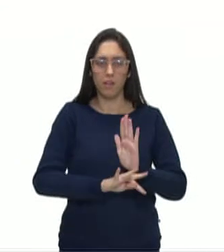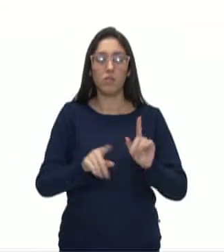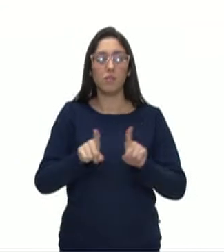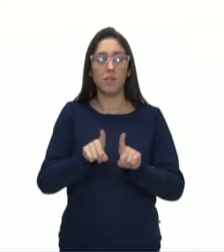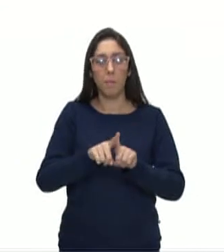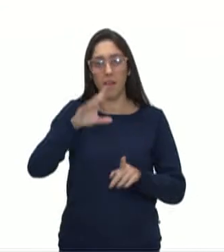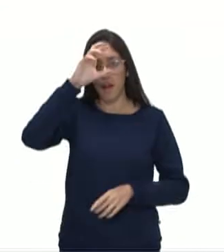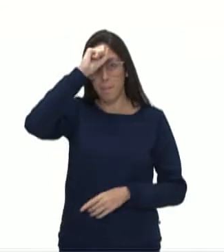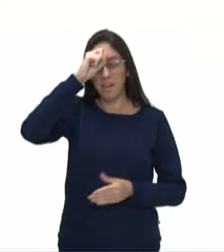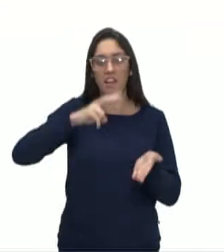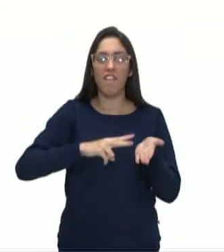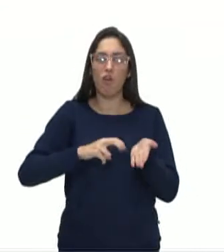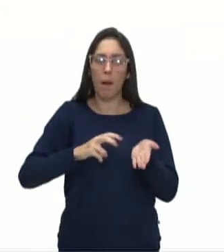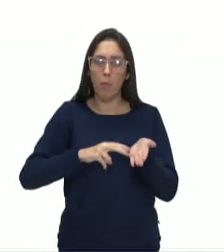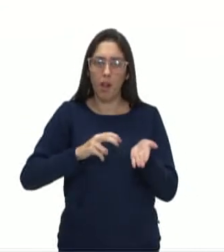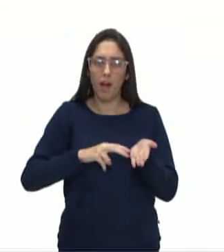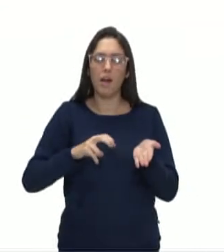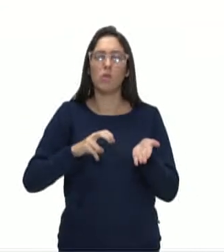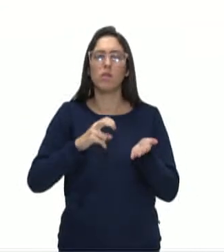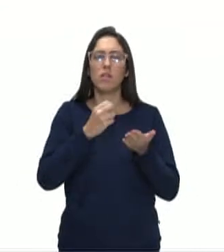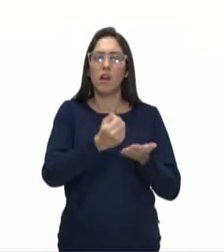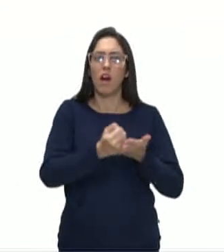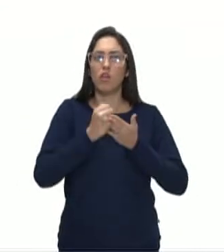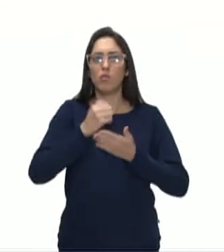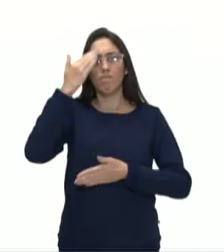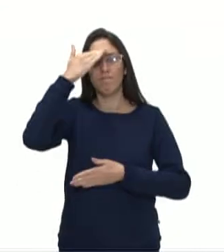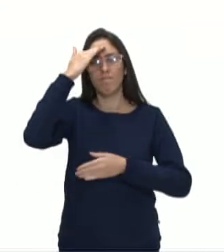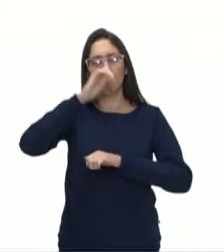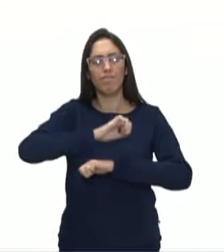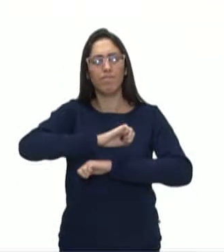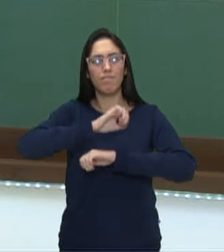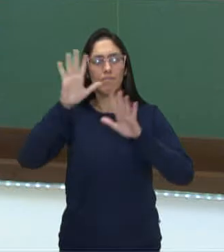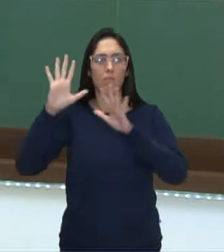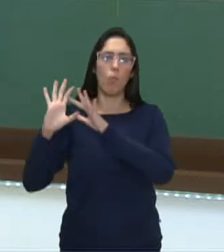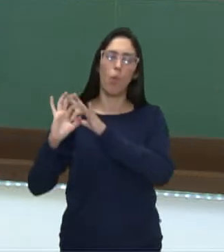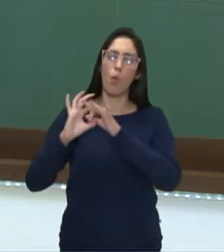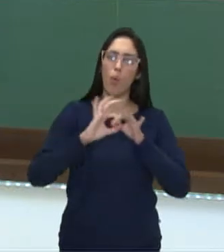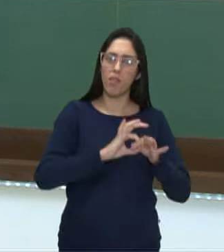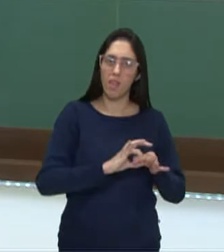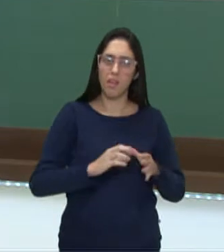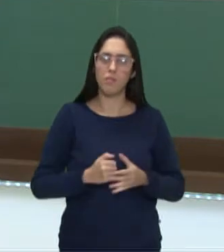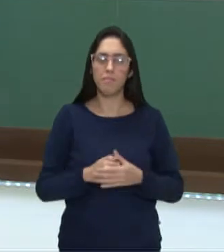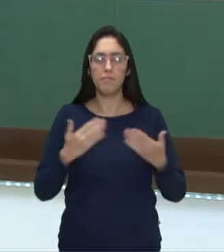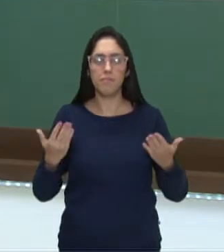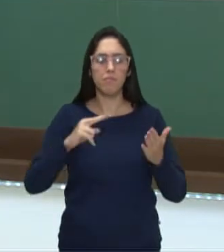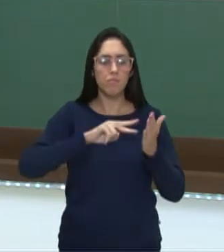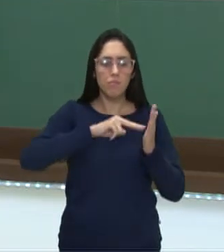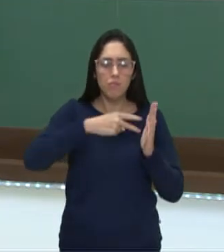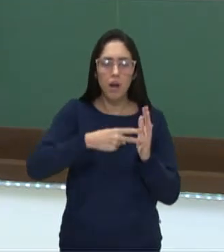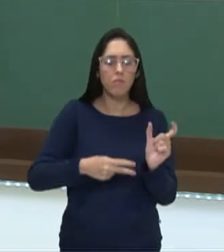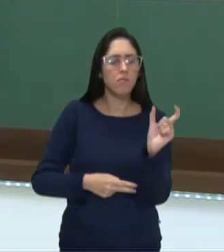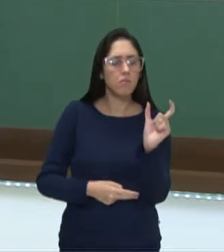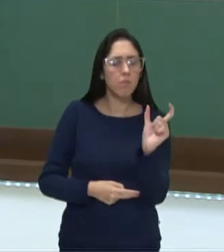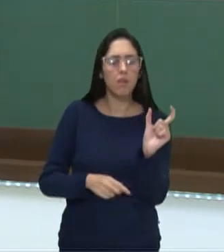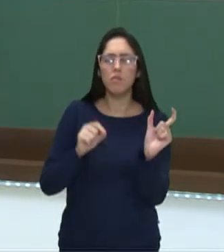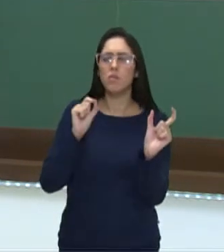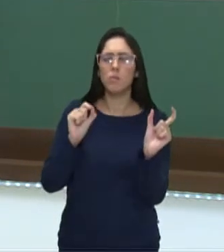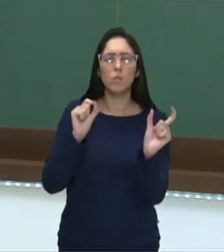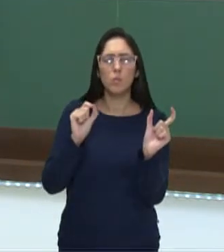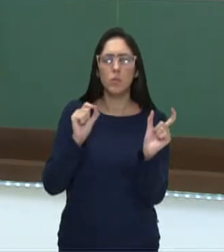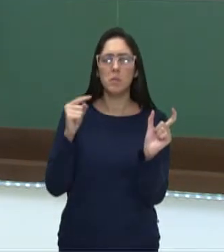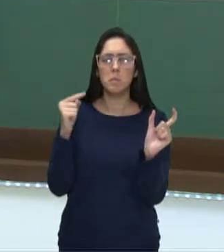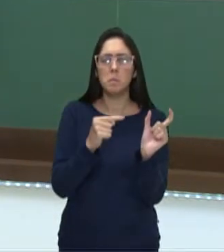vocabulário que auxilia o entendimento a partir do contexto, ou seja, significado da palavra, dos